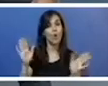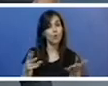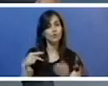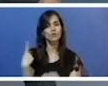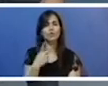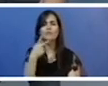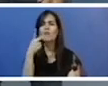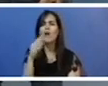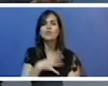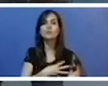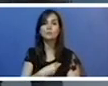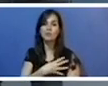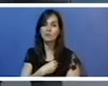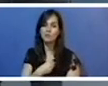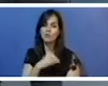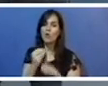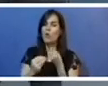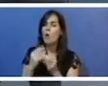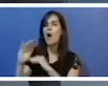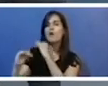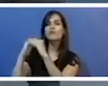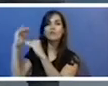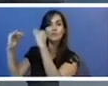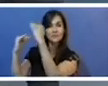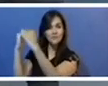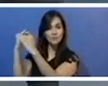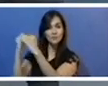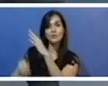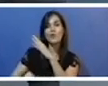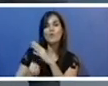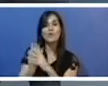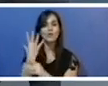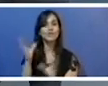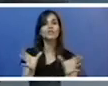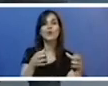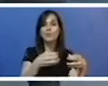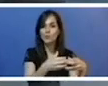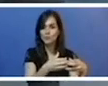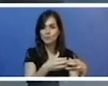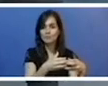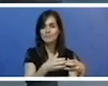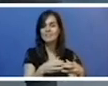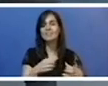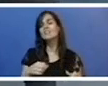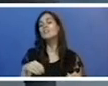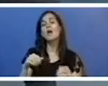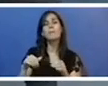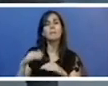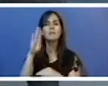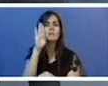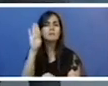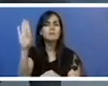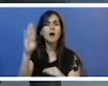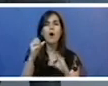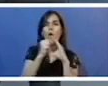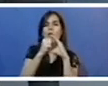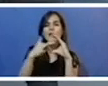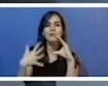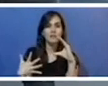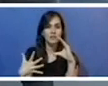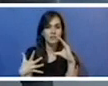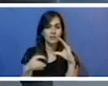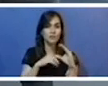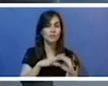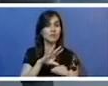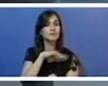mamíferos, tanto o processo evolutivo, a evolução que deu origem a esse grupo, quanto as principais características desses animais. Os mamíferos